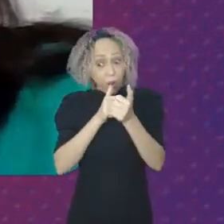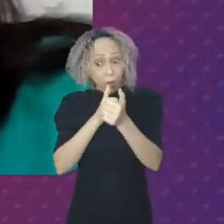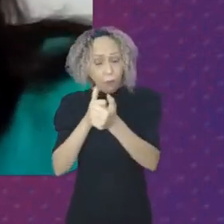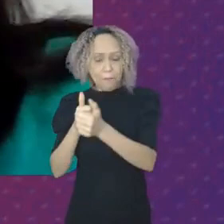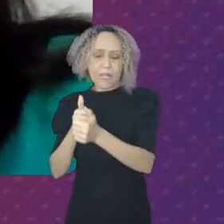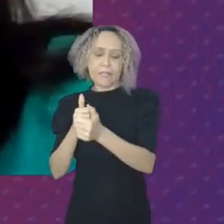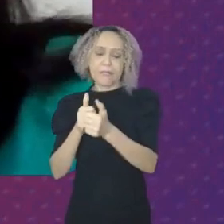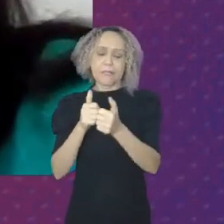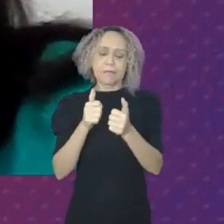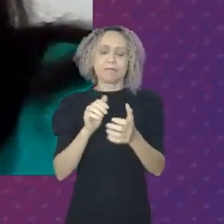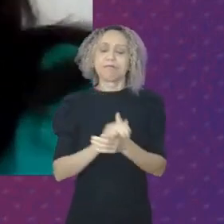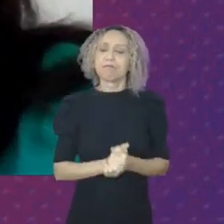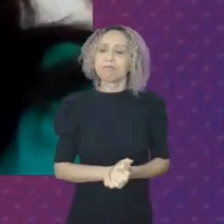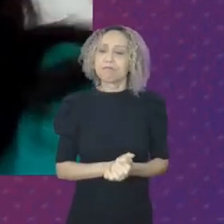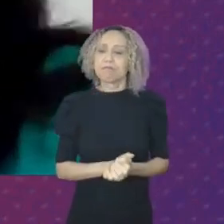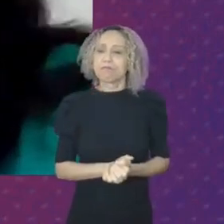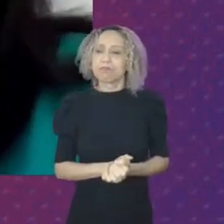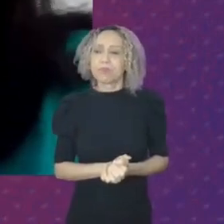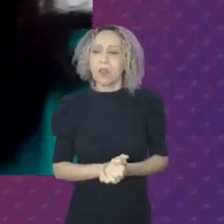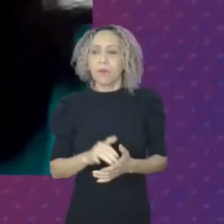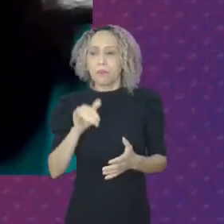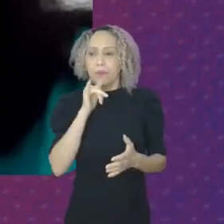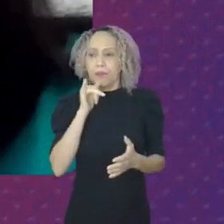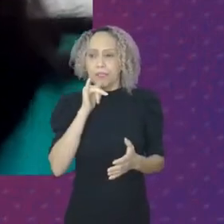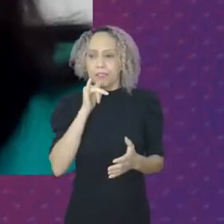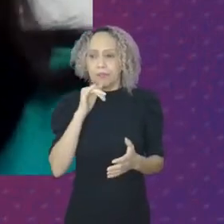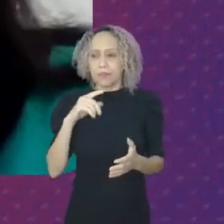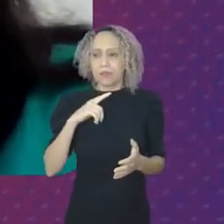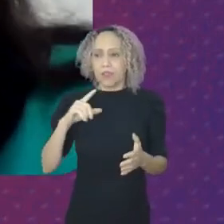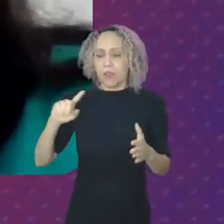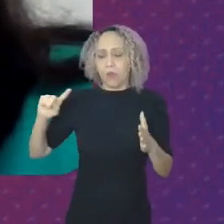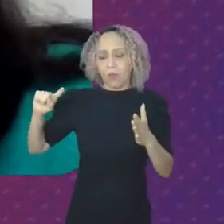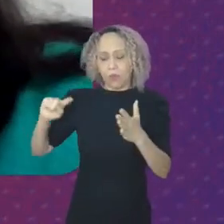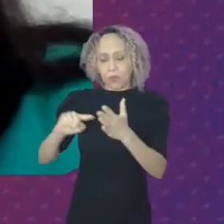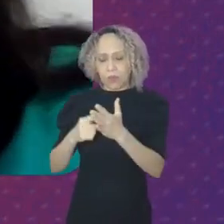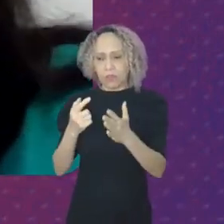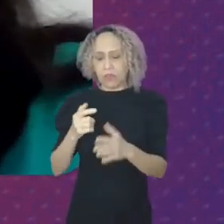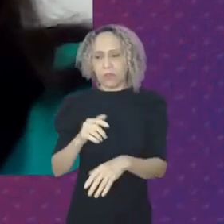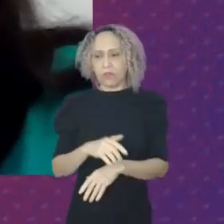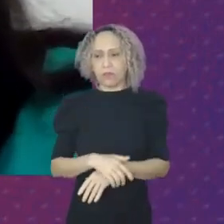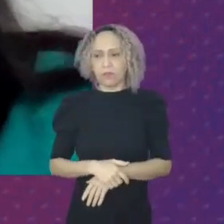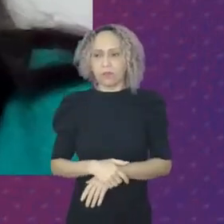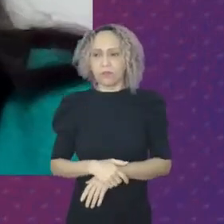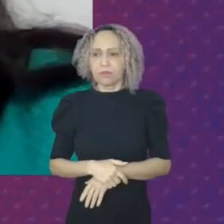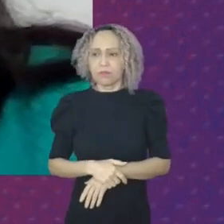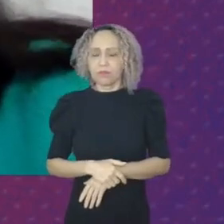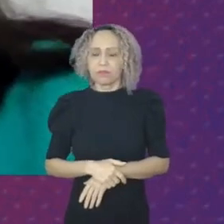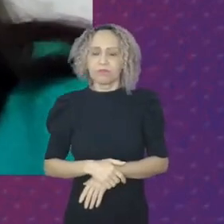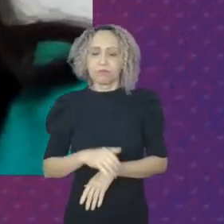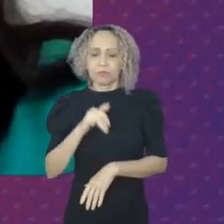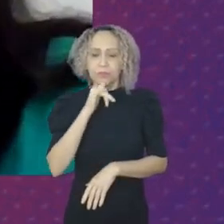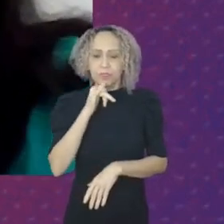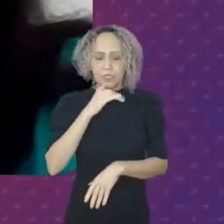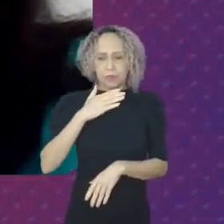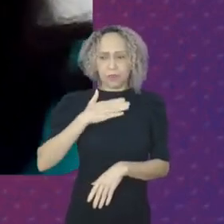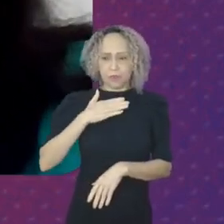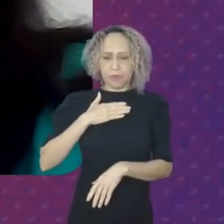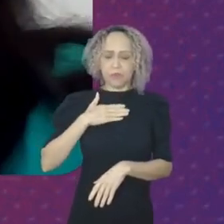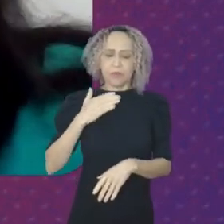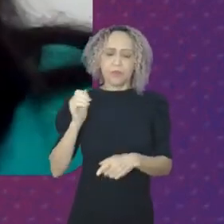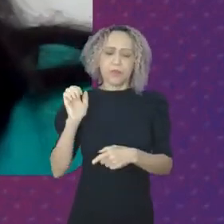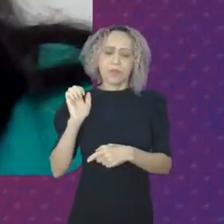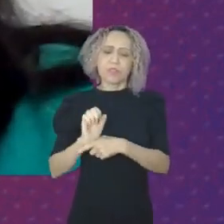Quando enviarmos a denúncia para o Piauí, por exemplo, que é o meu estado, vai ter um ponto focal da segurança pública, vai